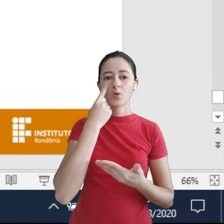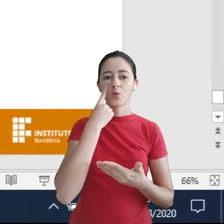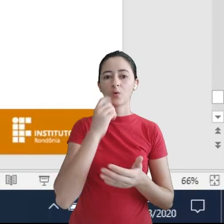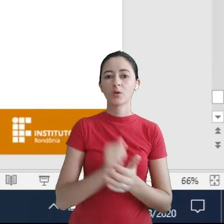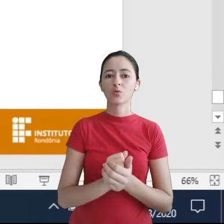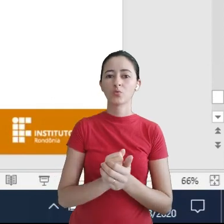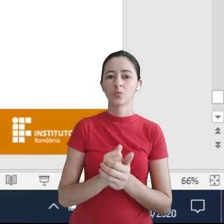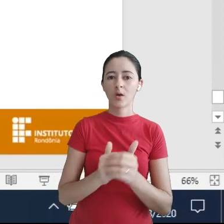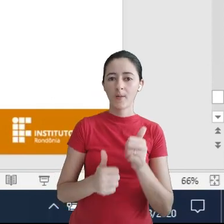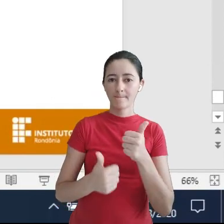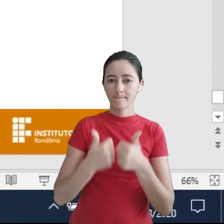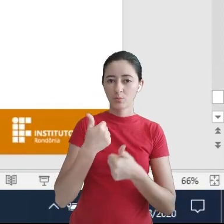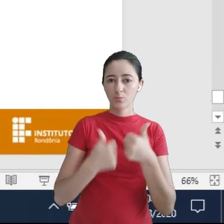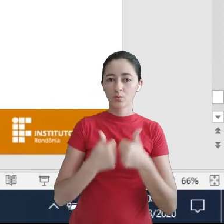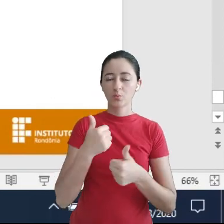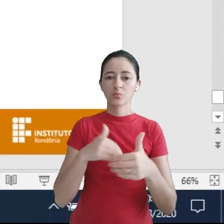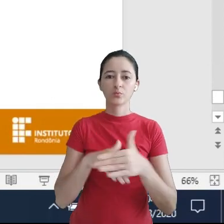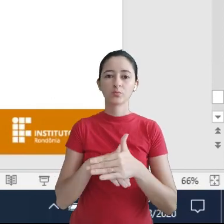Campeonato de futebol.